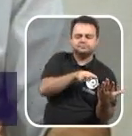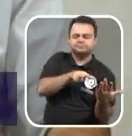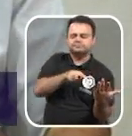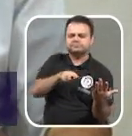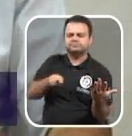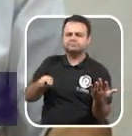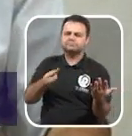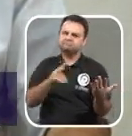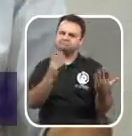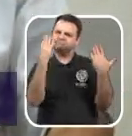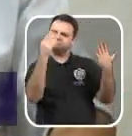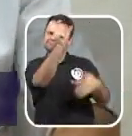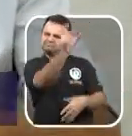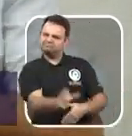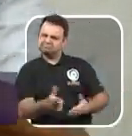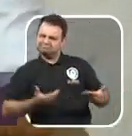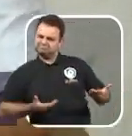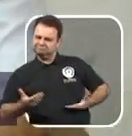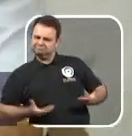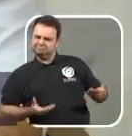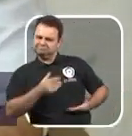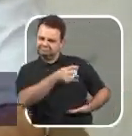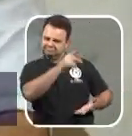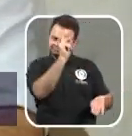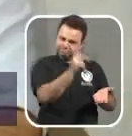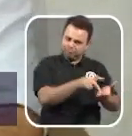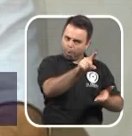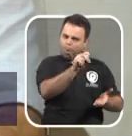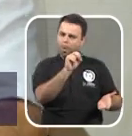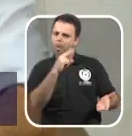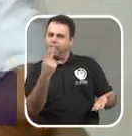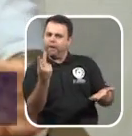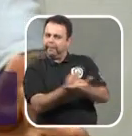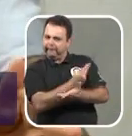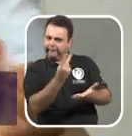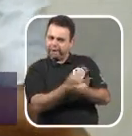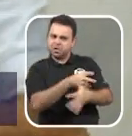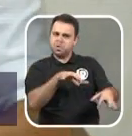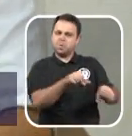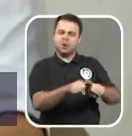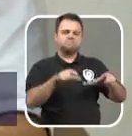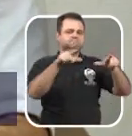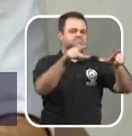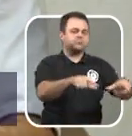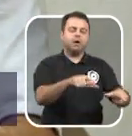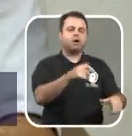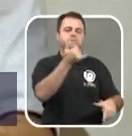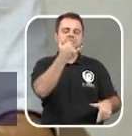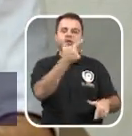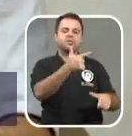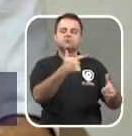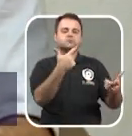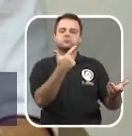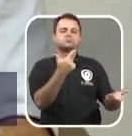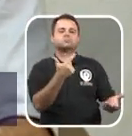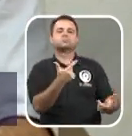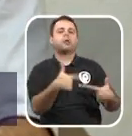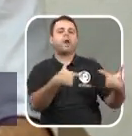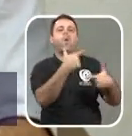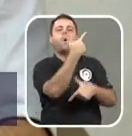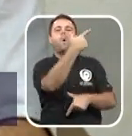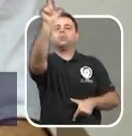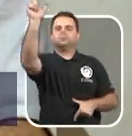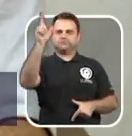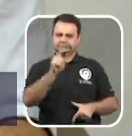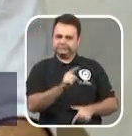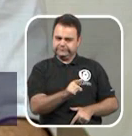são fantasmas, ou que estão indevidamente ali, contratação irregular, era para fazer um serviço e está fazendo outro, geralmente o